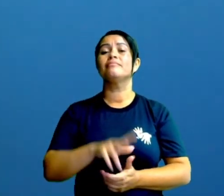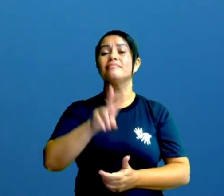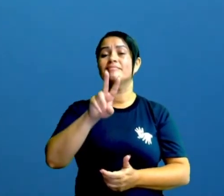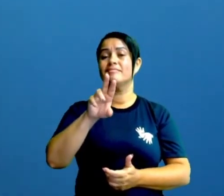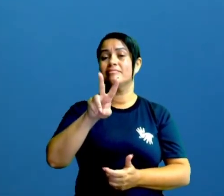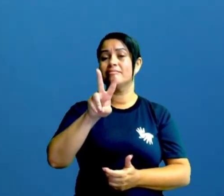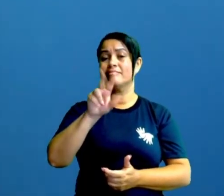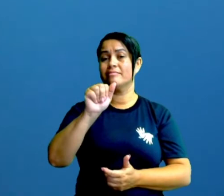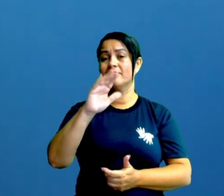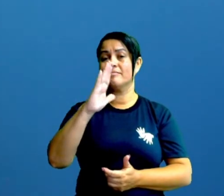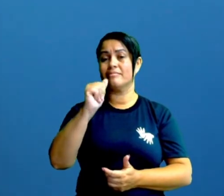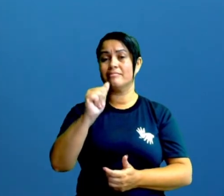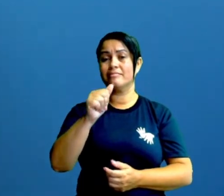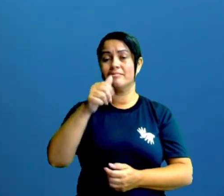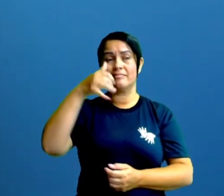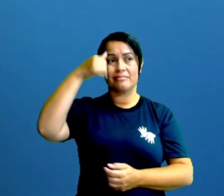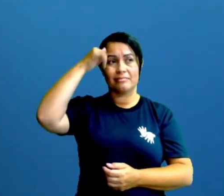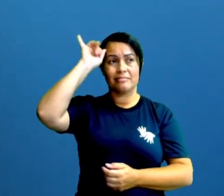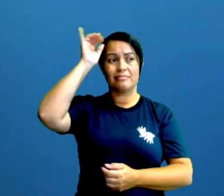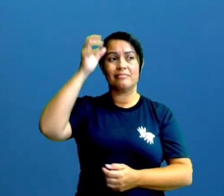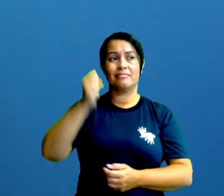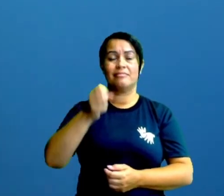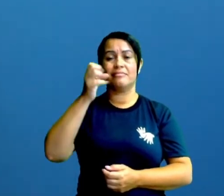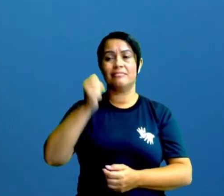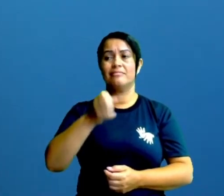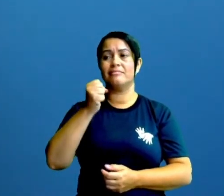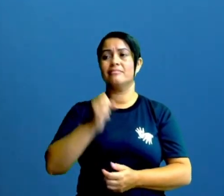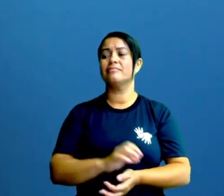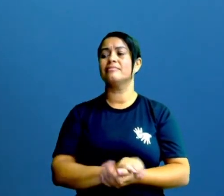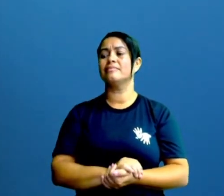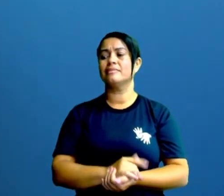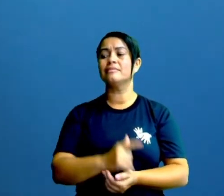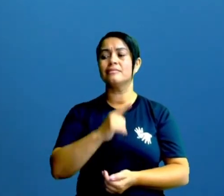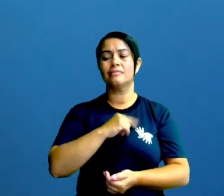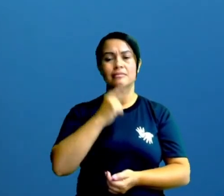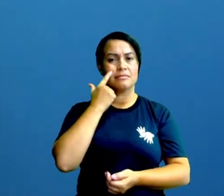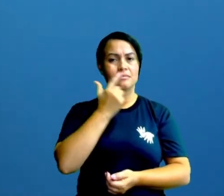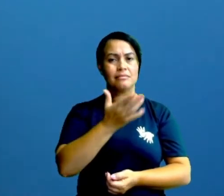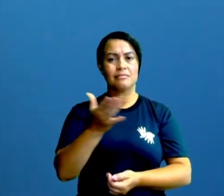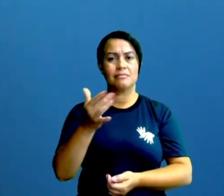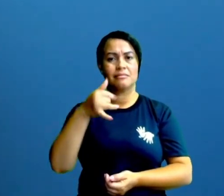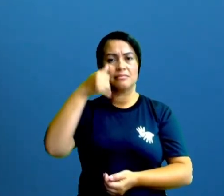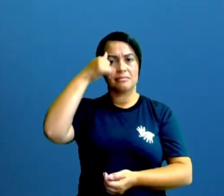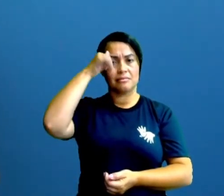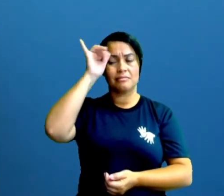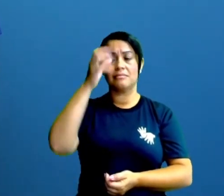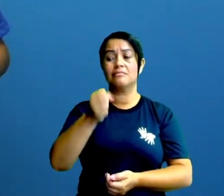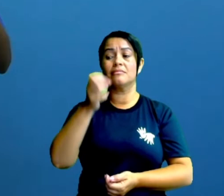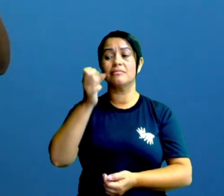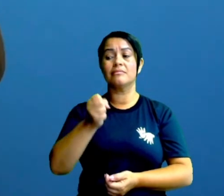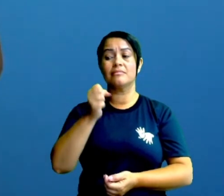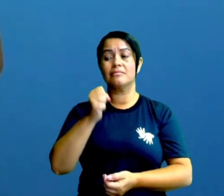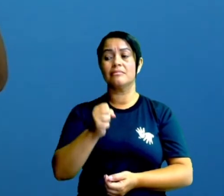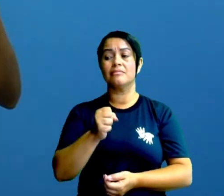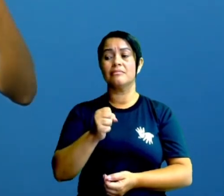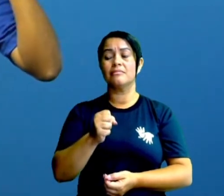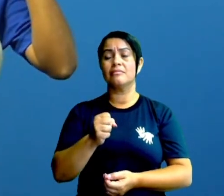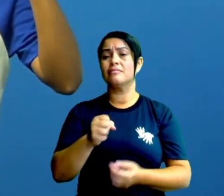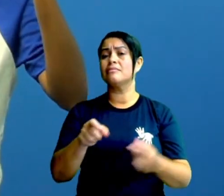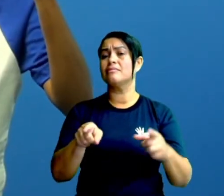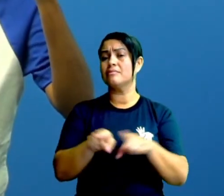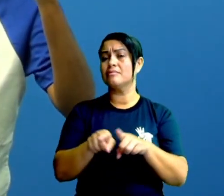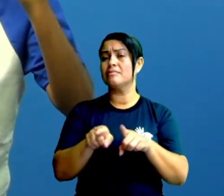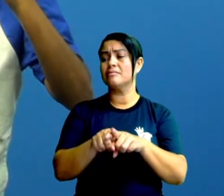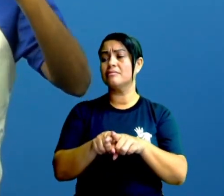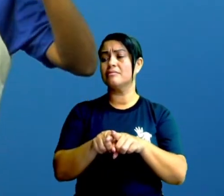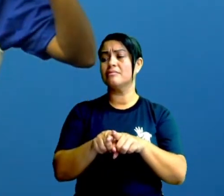a vaca isso mesmo esse animalzinho aqui aparece aqui ó a vaca vaca rima